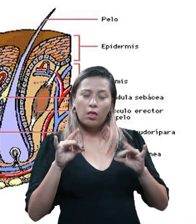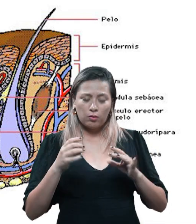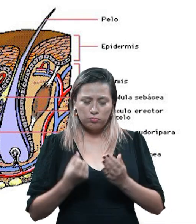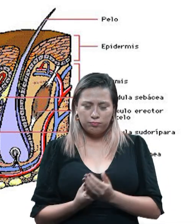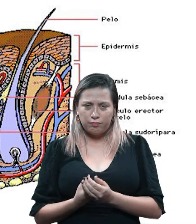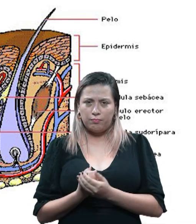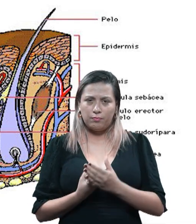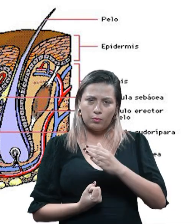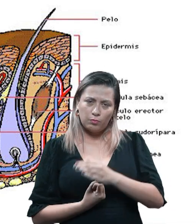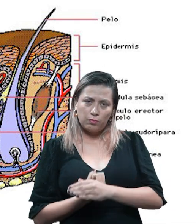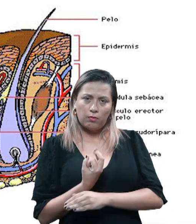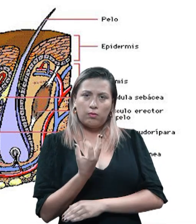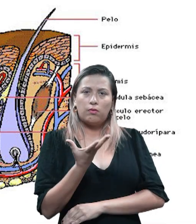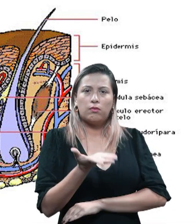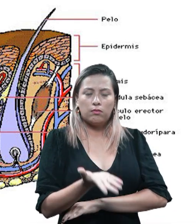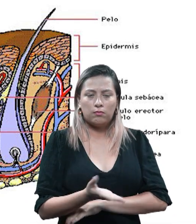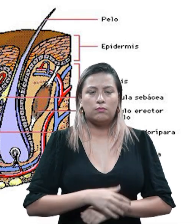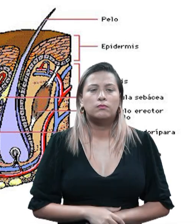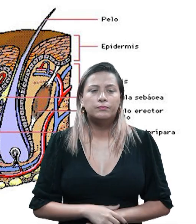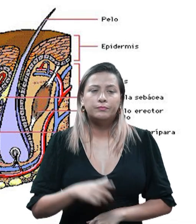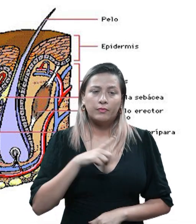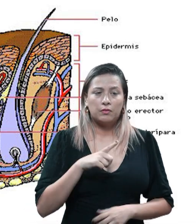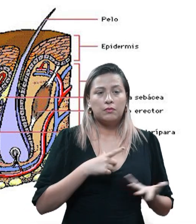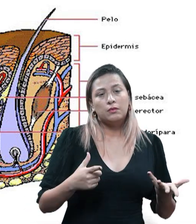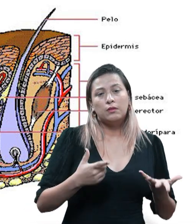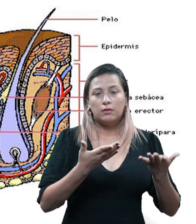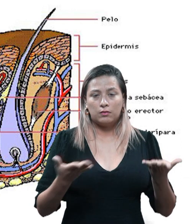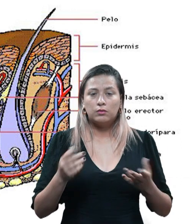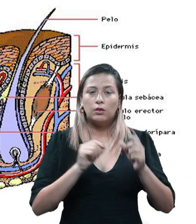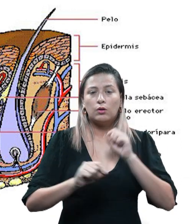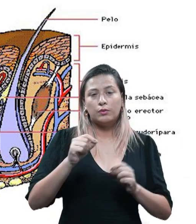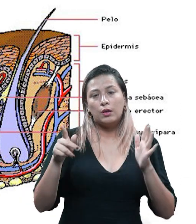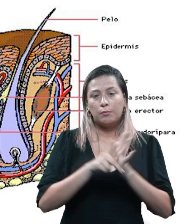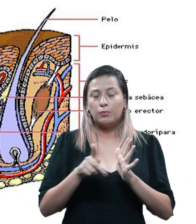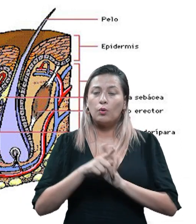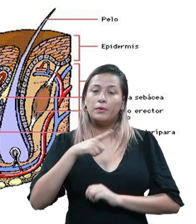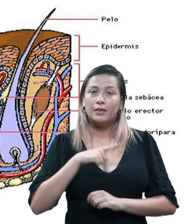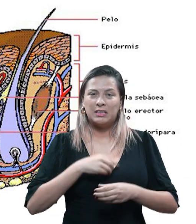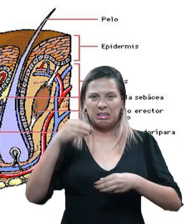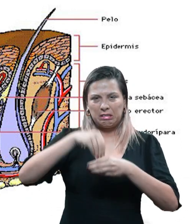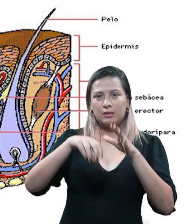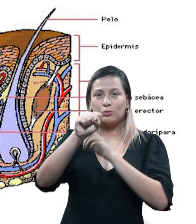produzido. Então, nós temos as glândulas sebáceas, que são bolsas que secretam sebo,